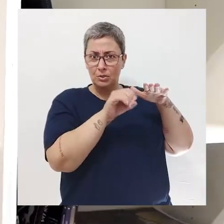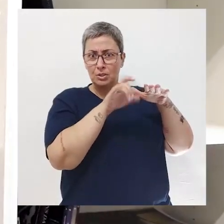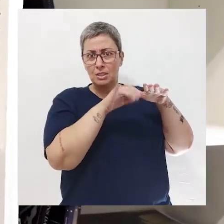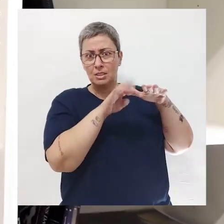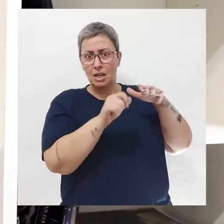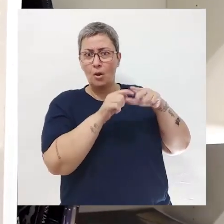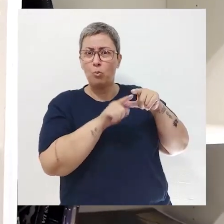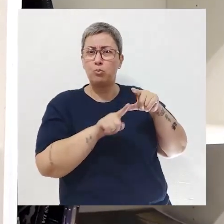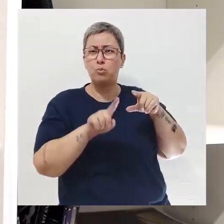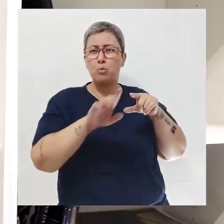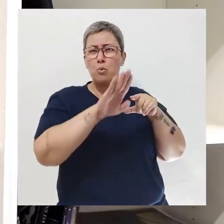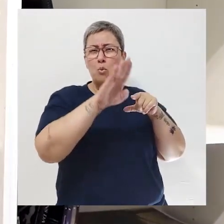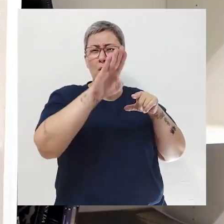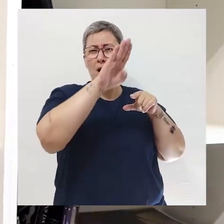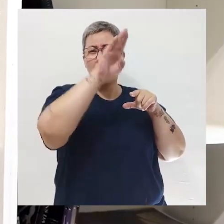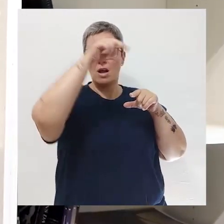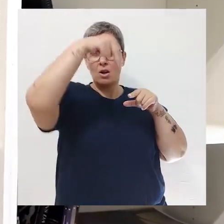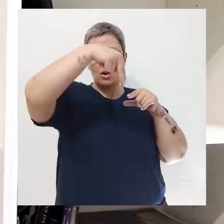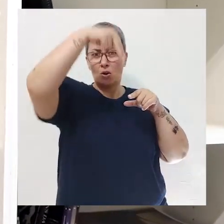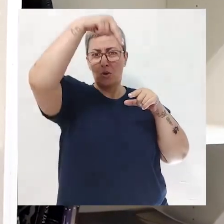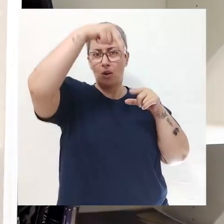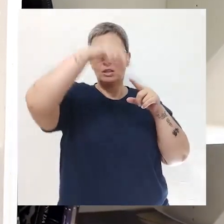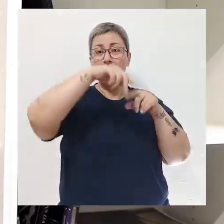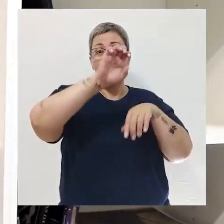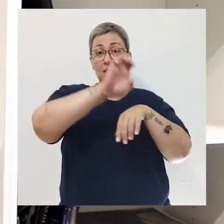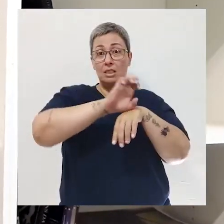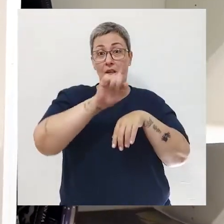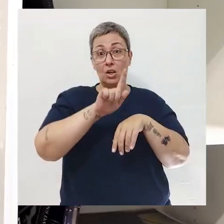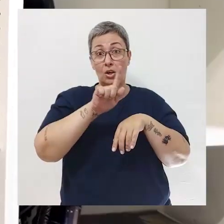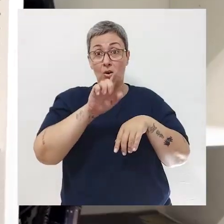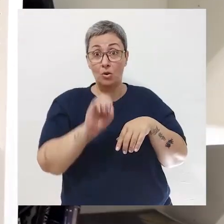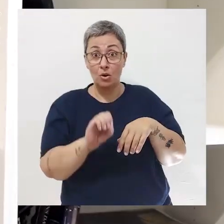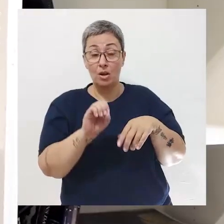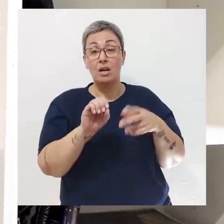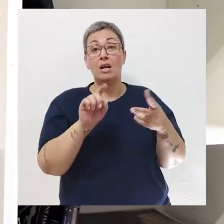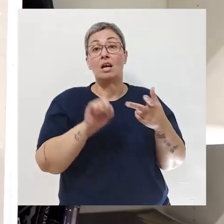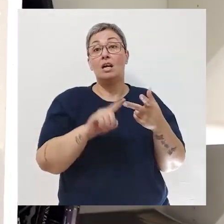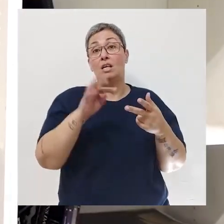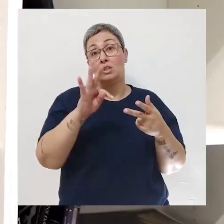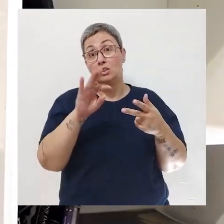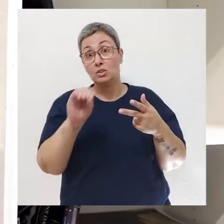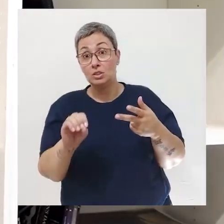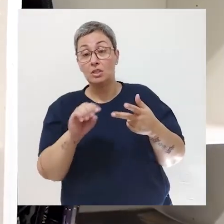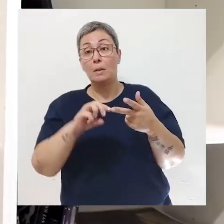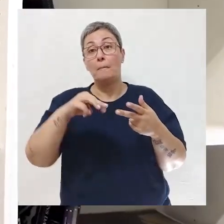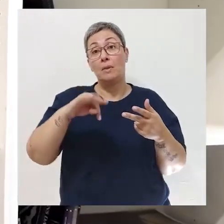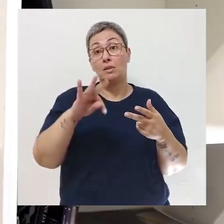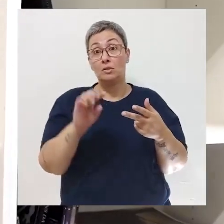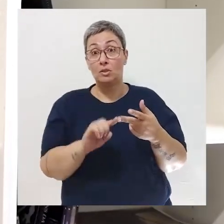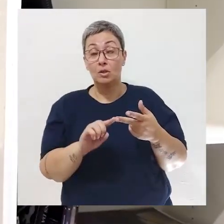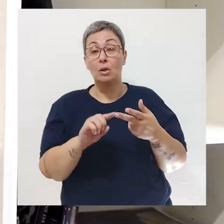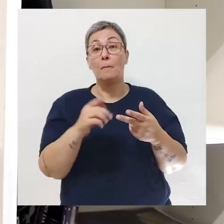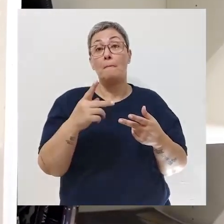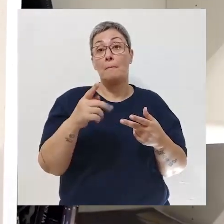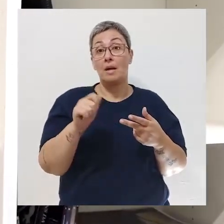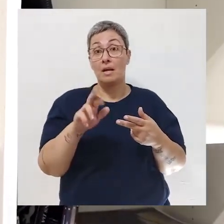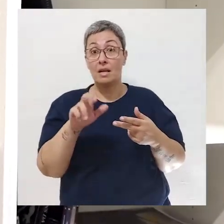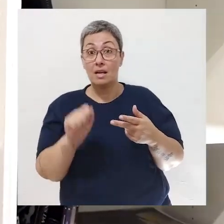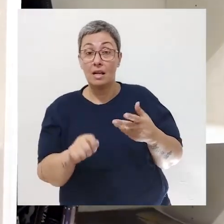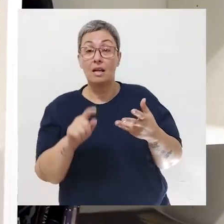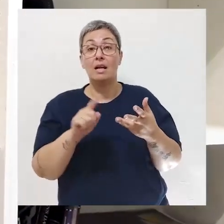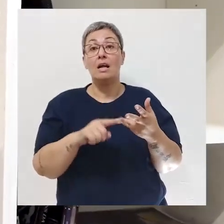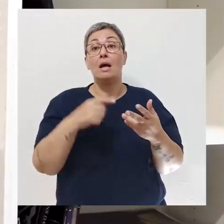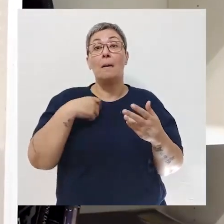ao norte do país, passando pelos estados de Goiás, Tocantins, Mato Grosso, Pará, Maranhão